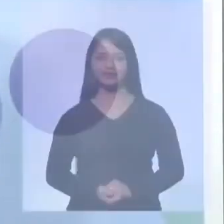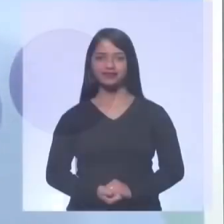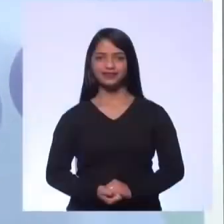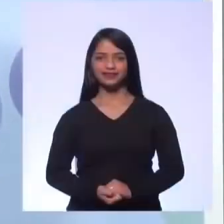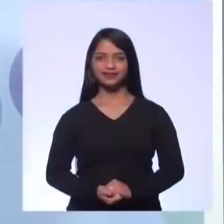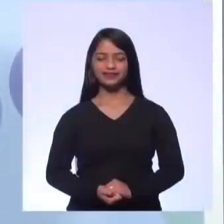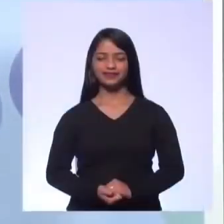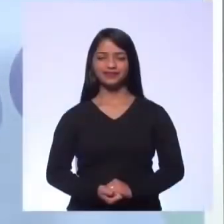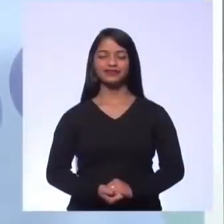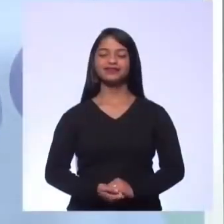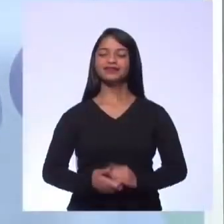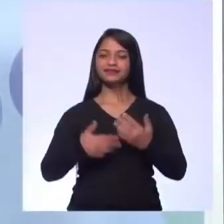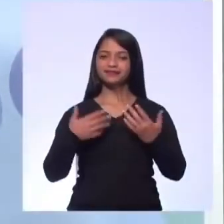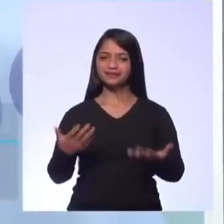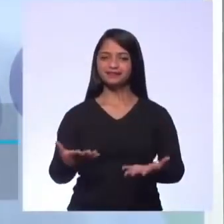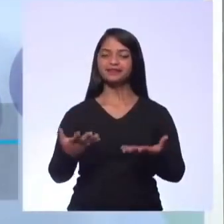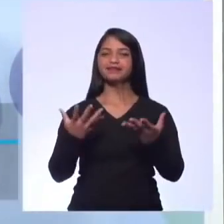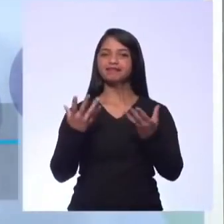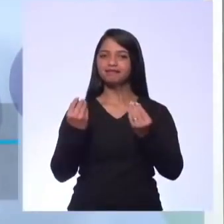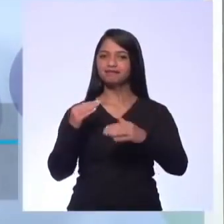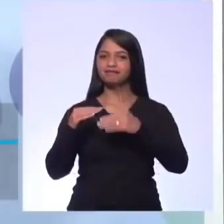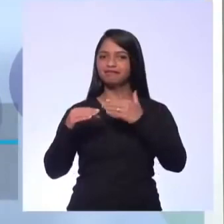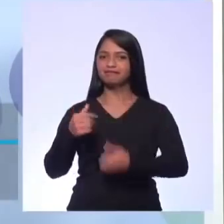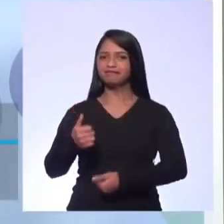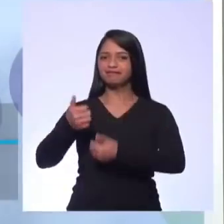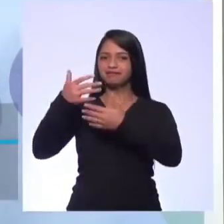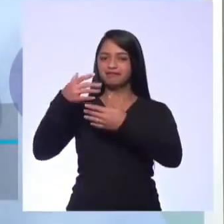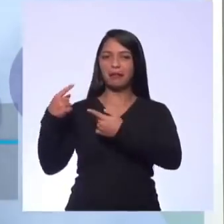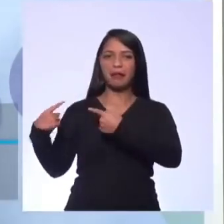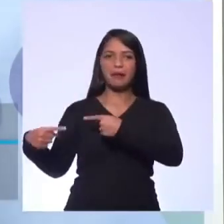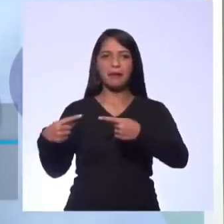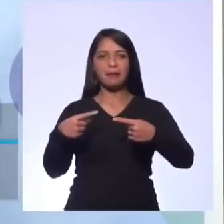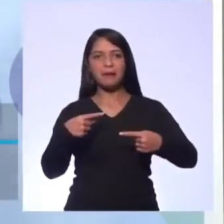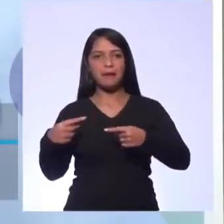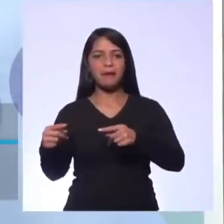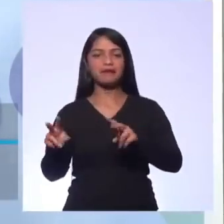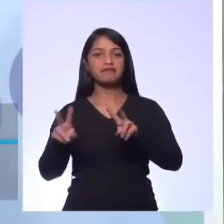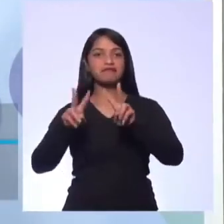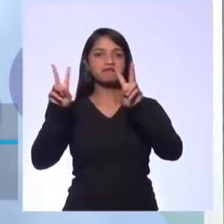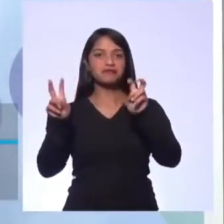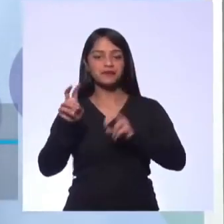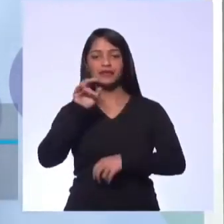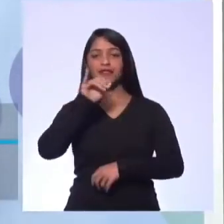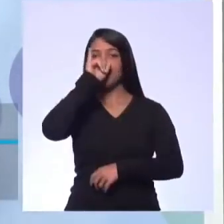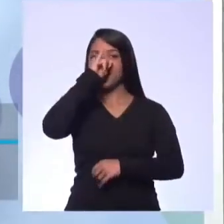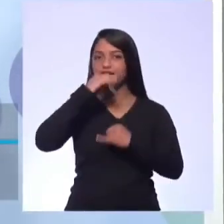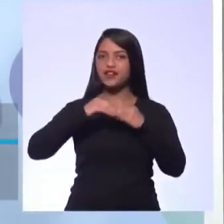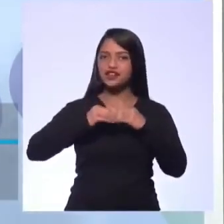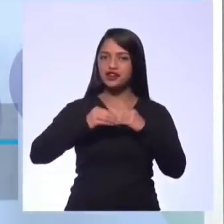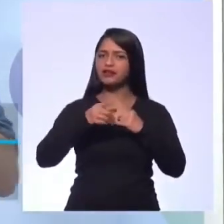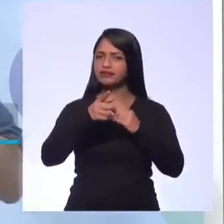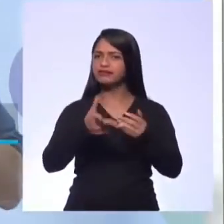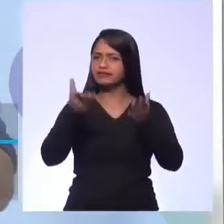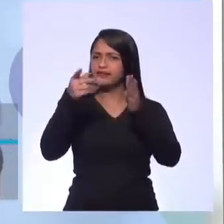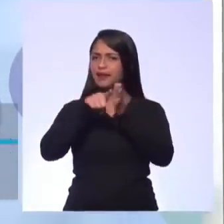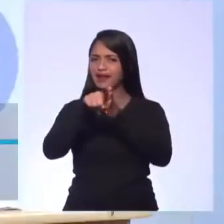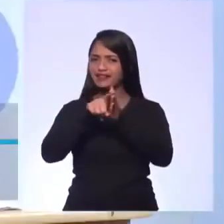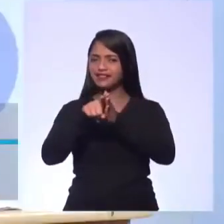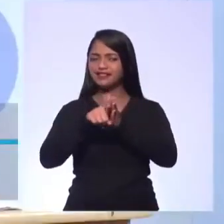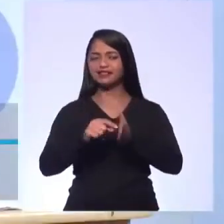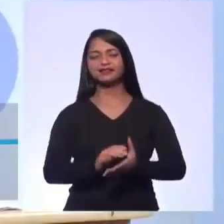Very nice. O pessoal aí revelando aí, o debate continua sobre a feijoada. Pesquisem sobre a feijoada. Vamos lá, Antônio, o que que o pessoal